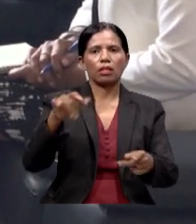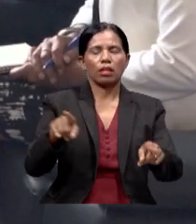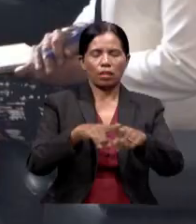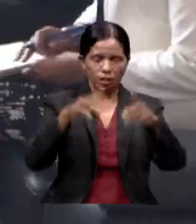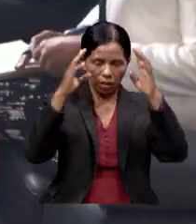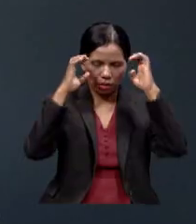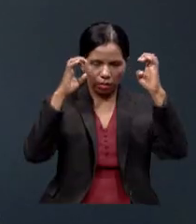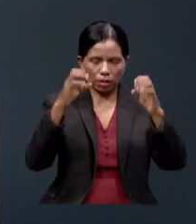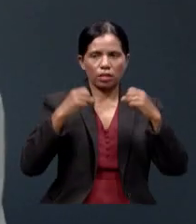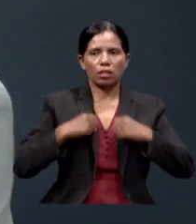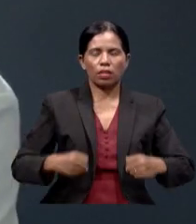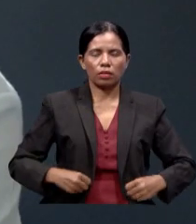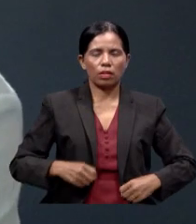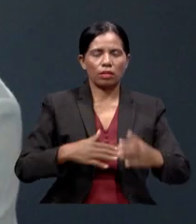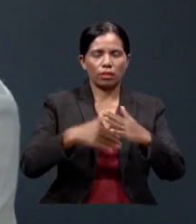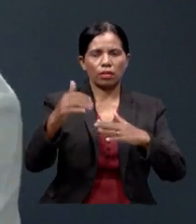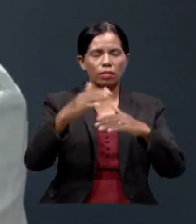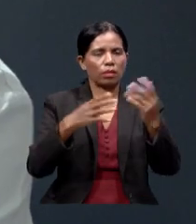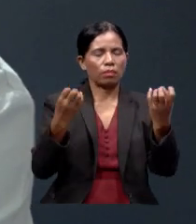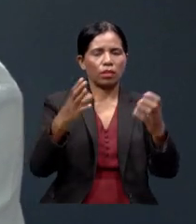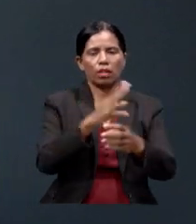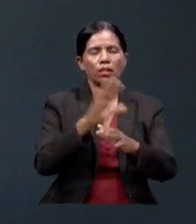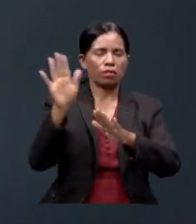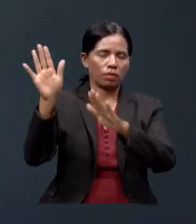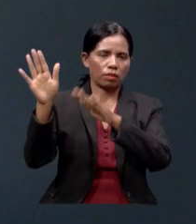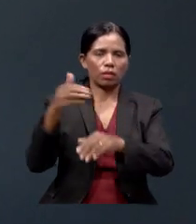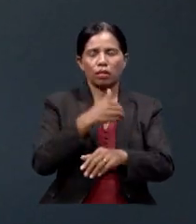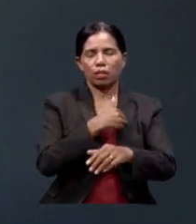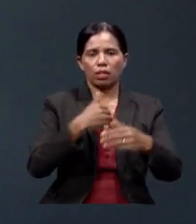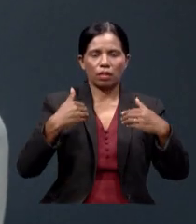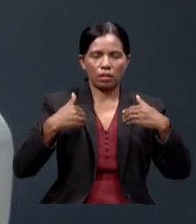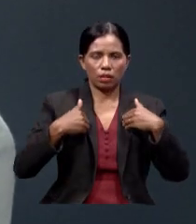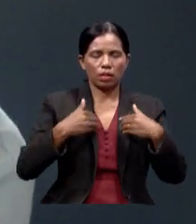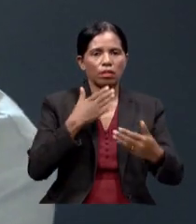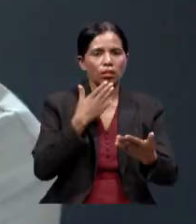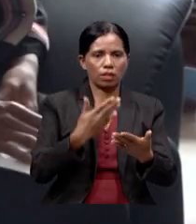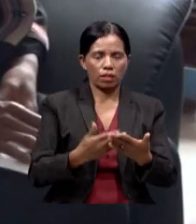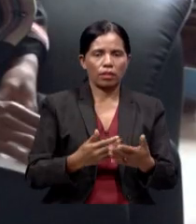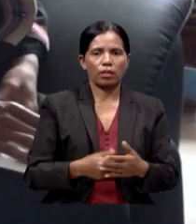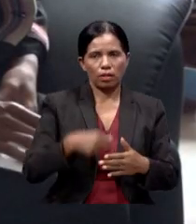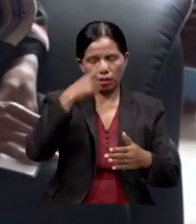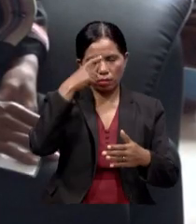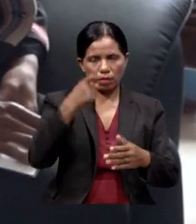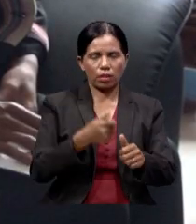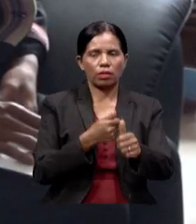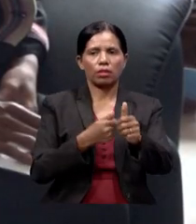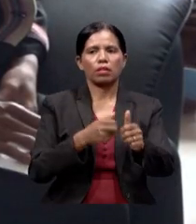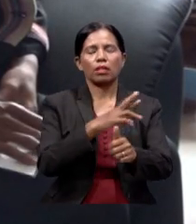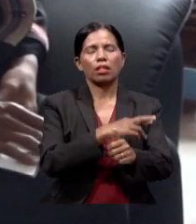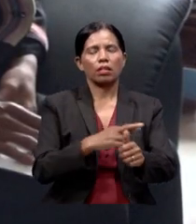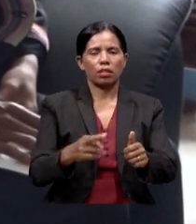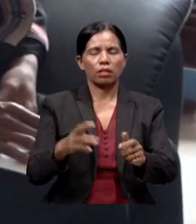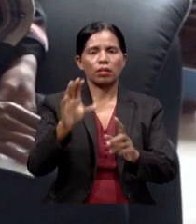educação, saúde, infraestrutura barak e área rural, Maxidauk Iha, progresso nebediak. Também, Liu se recomendação Hirakne,